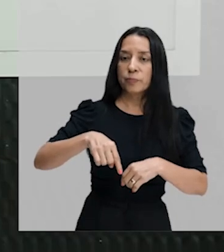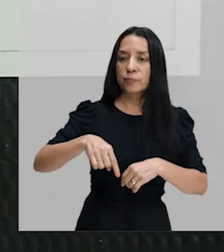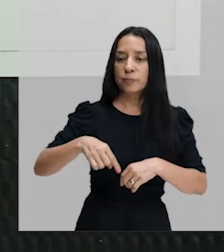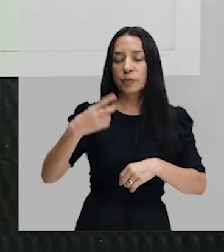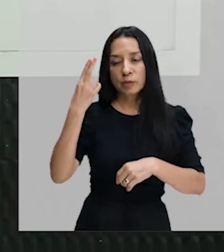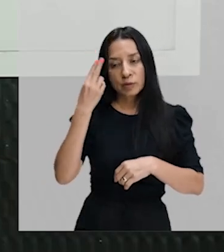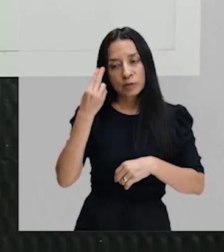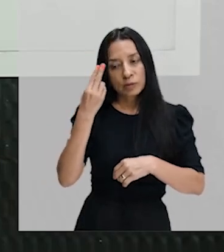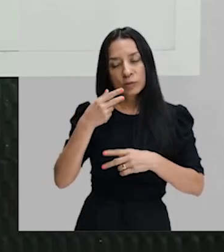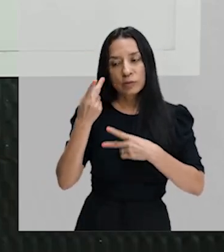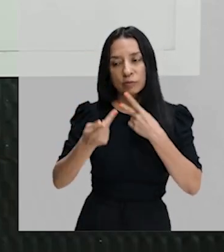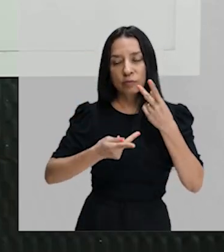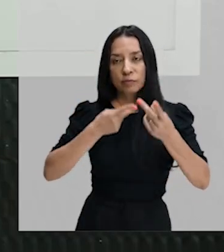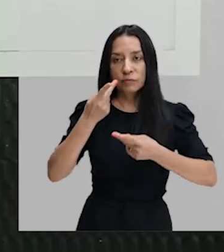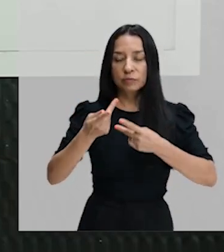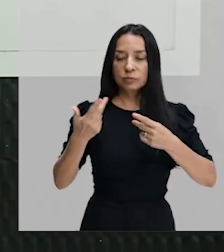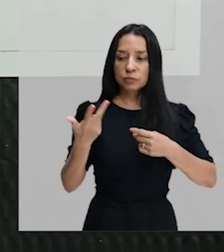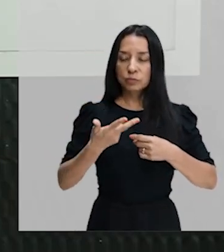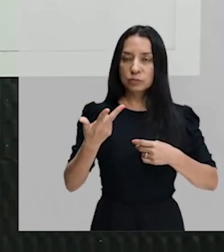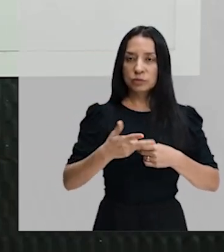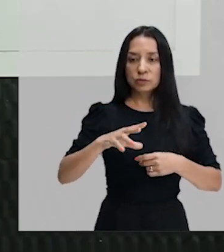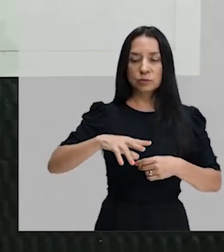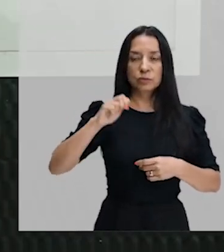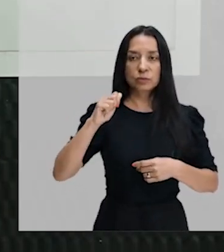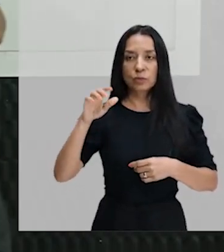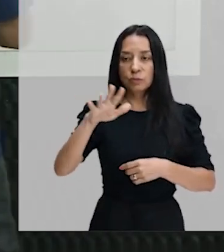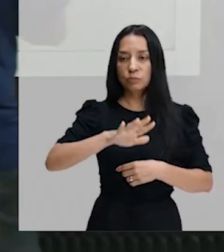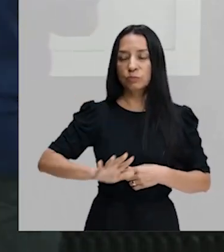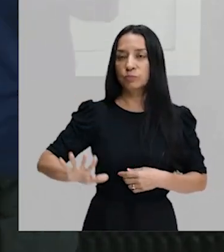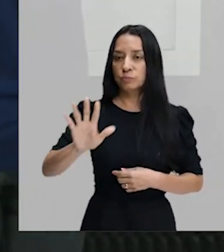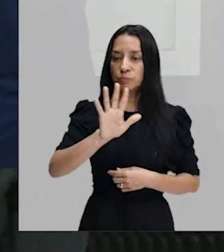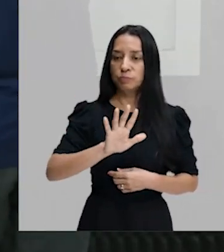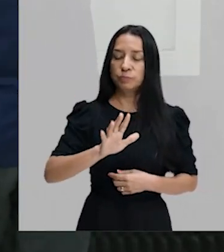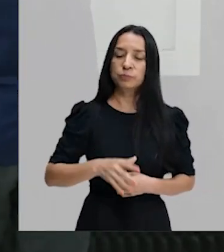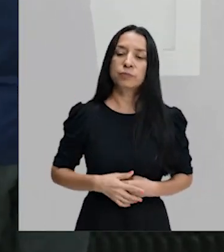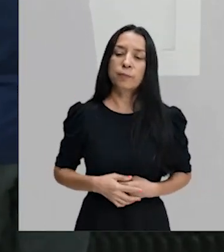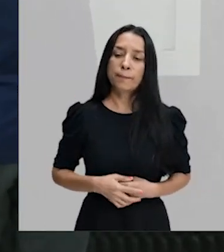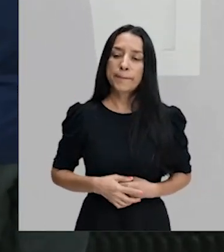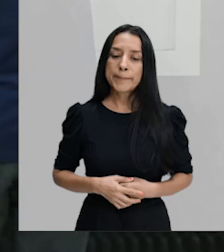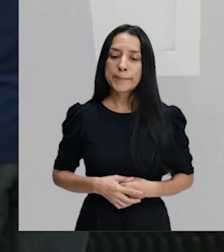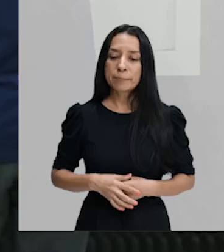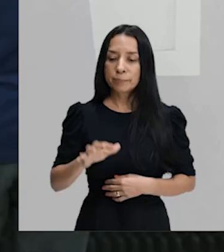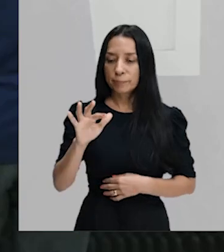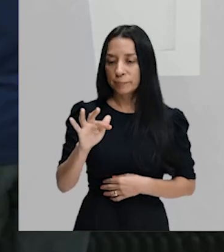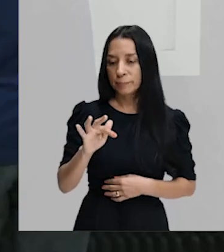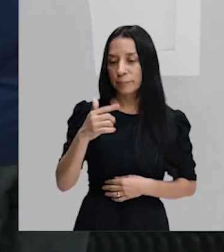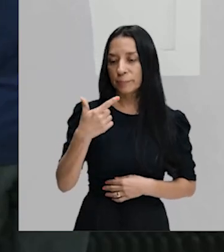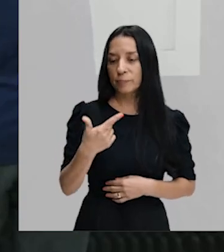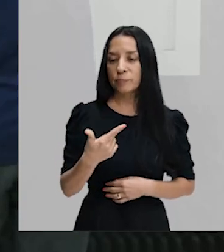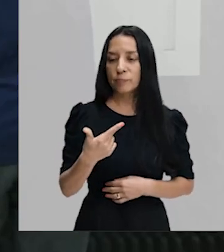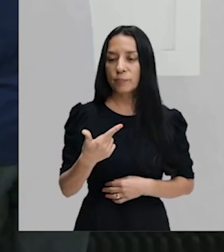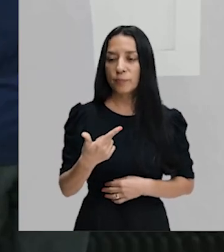do som no ar Tá ok vamos lá então para F2